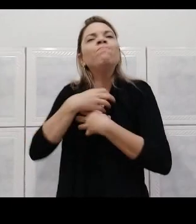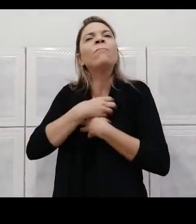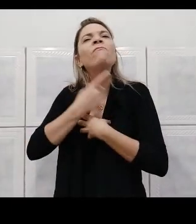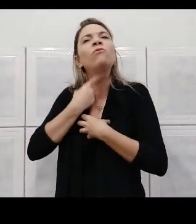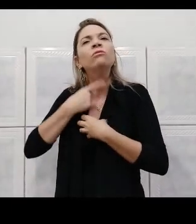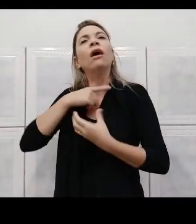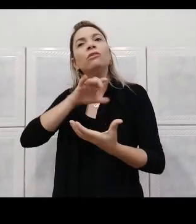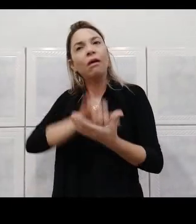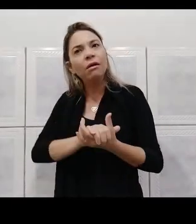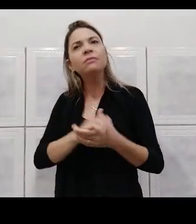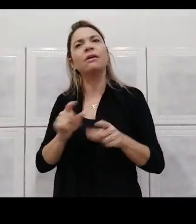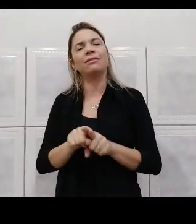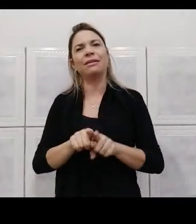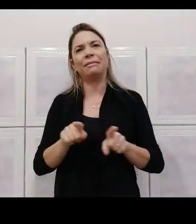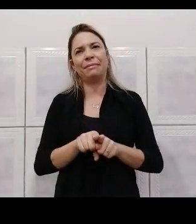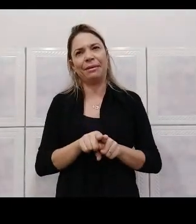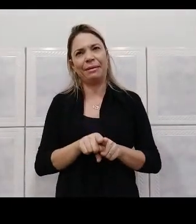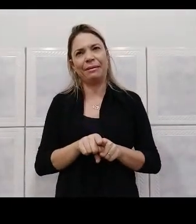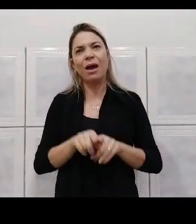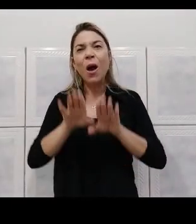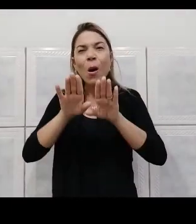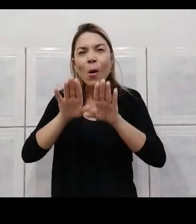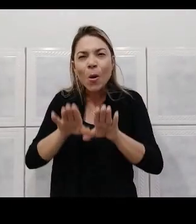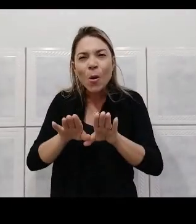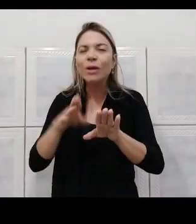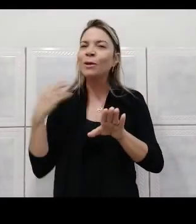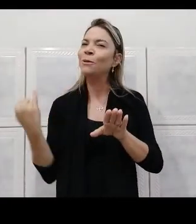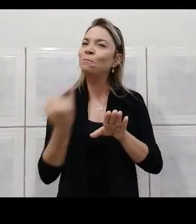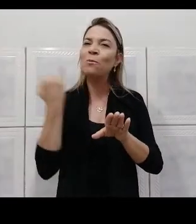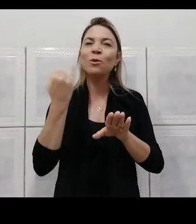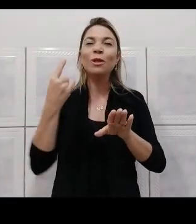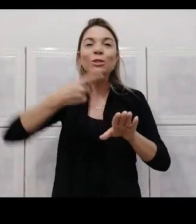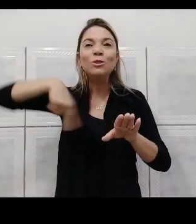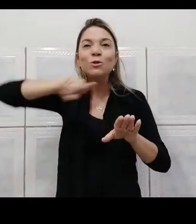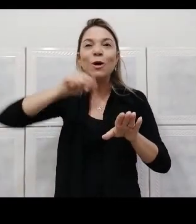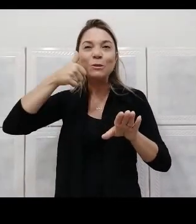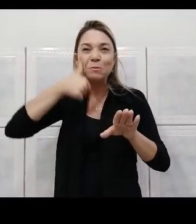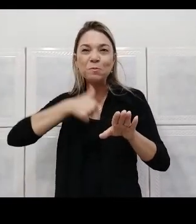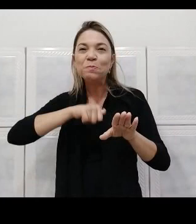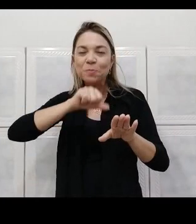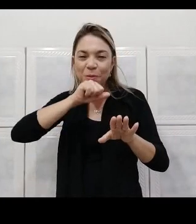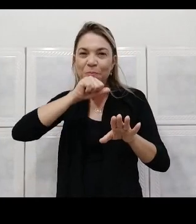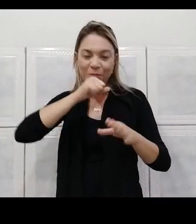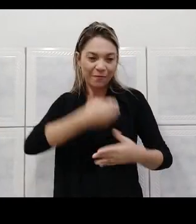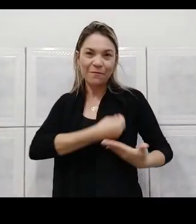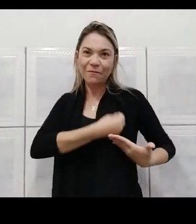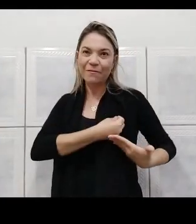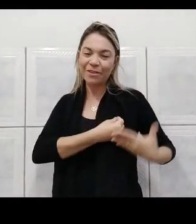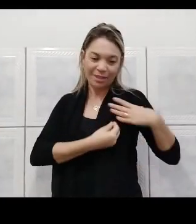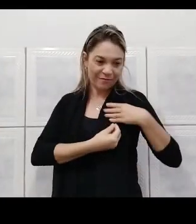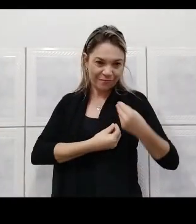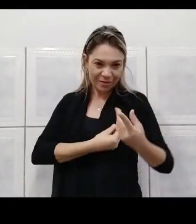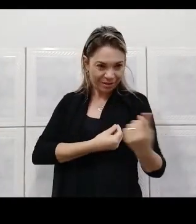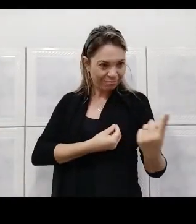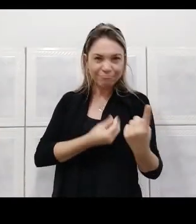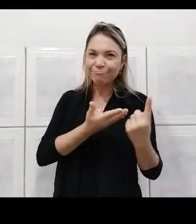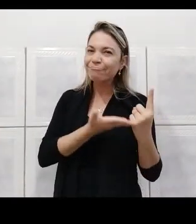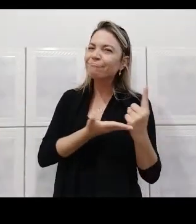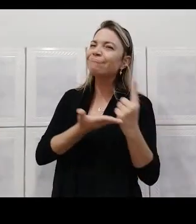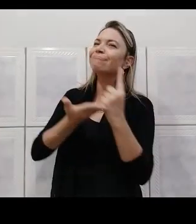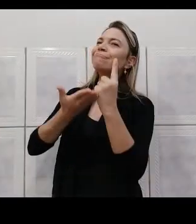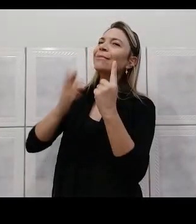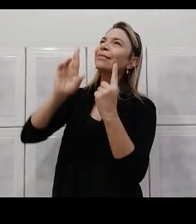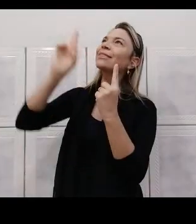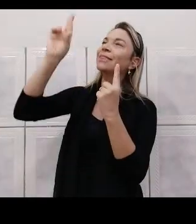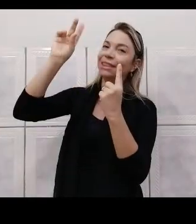vidas, esses bens maiores que temos, para que as mães influenciem tais vidas. O texto bíblico também